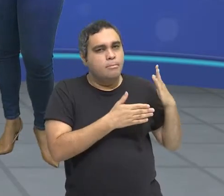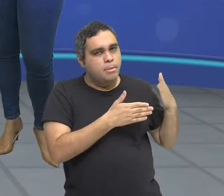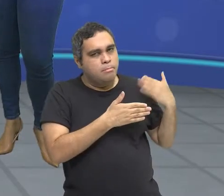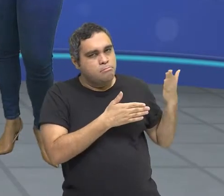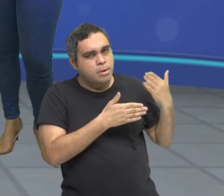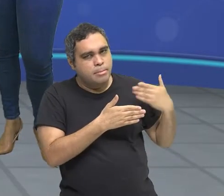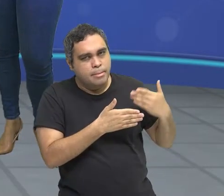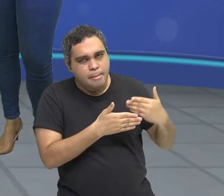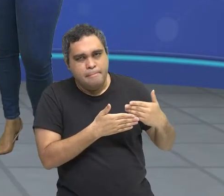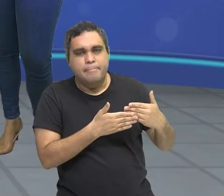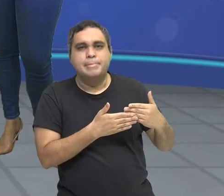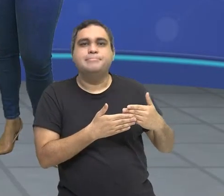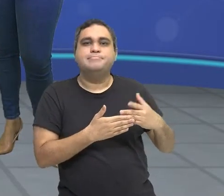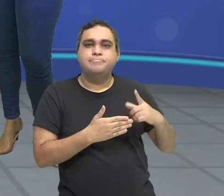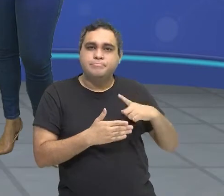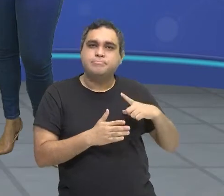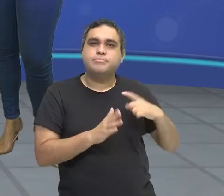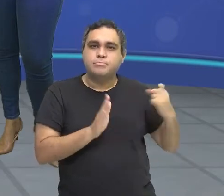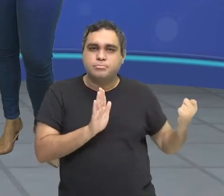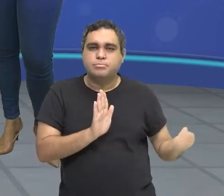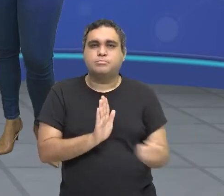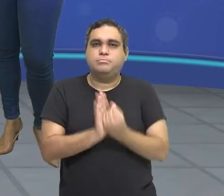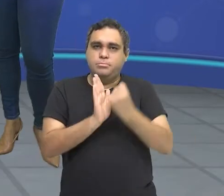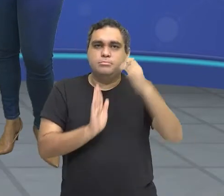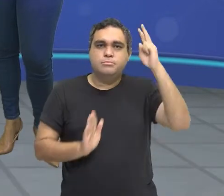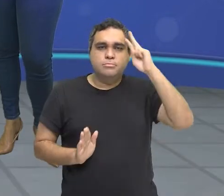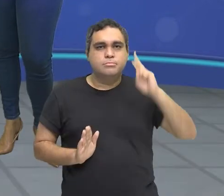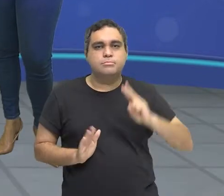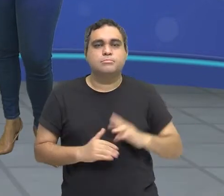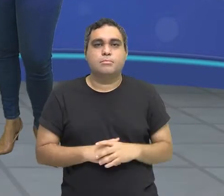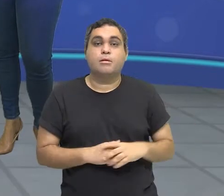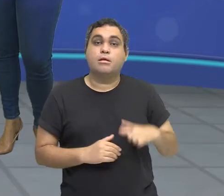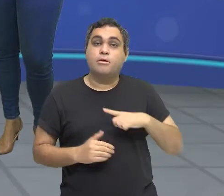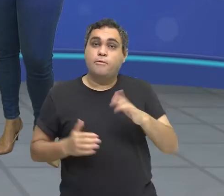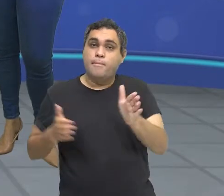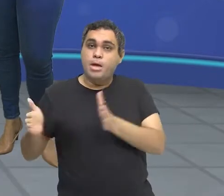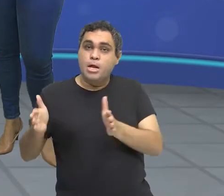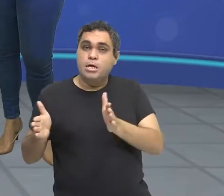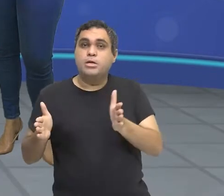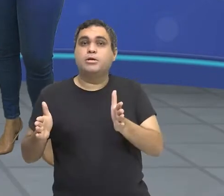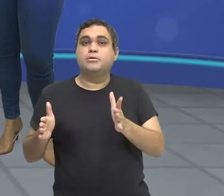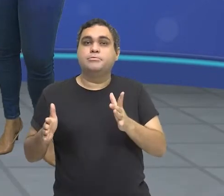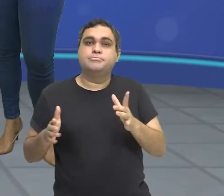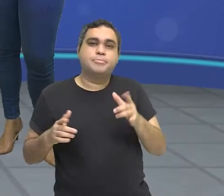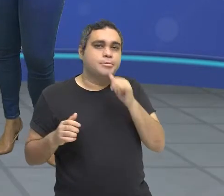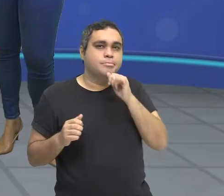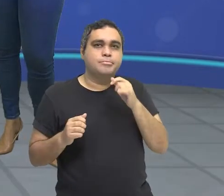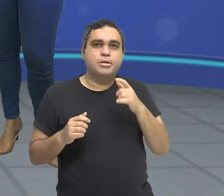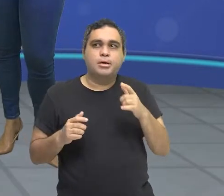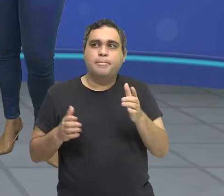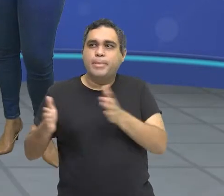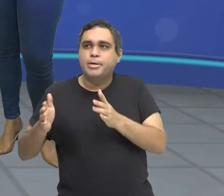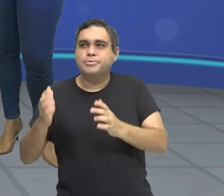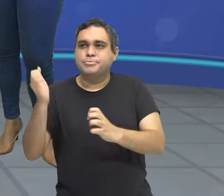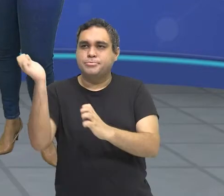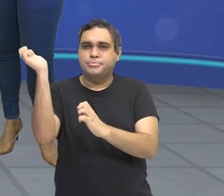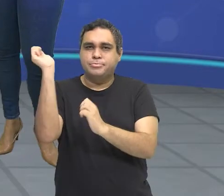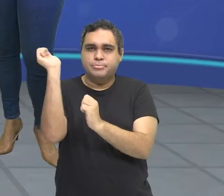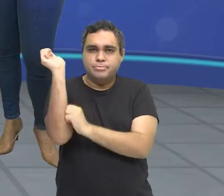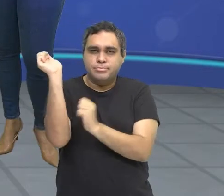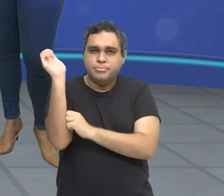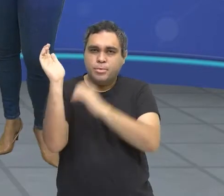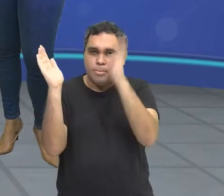colonização teve o seu marco histórico, teve períodos em que se exploravam o pau-brasil, depois continuou